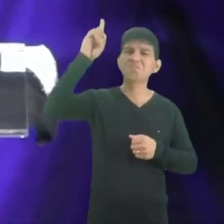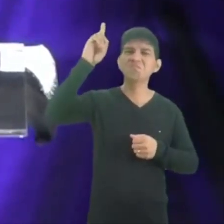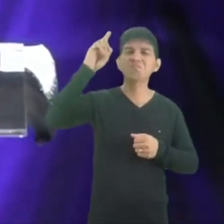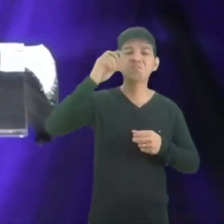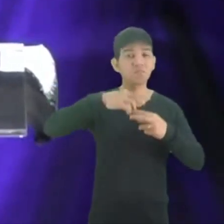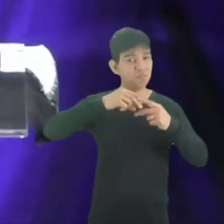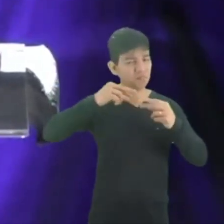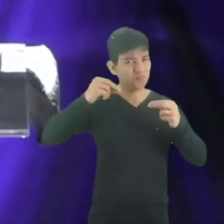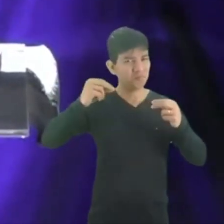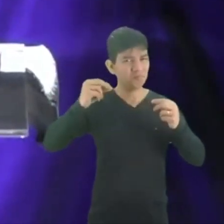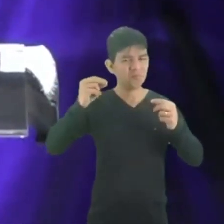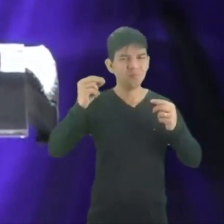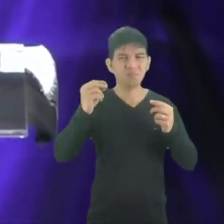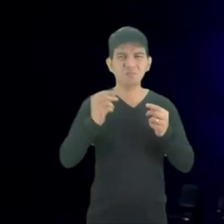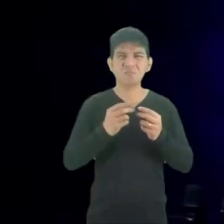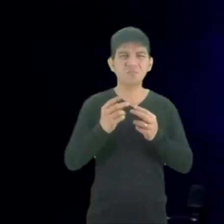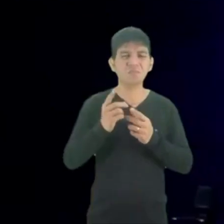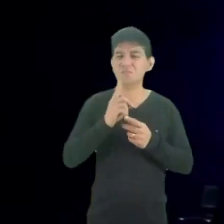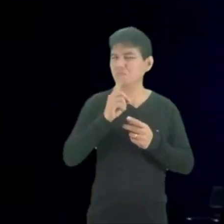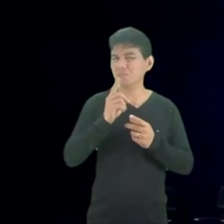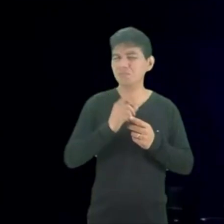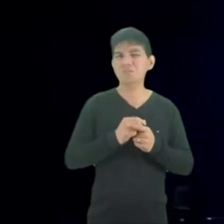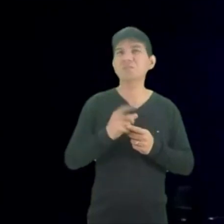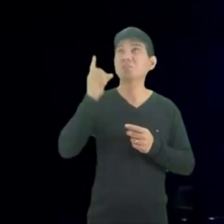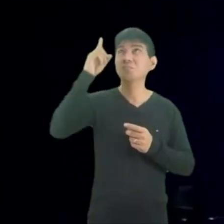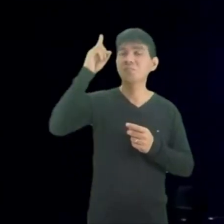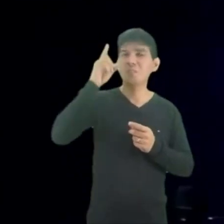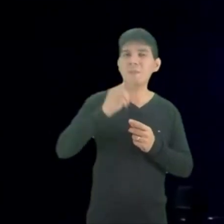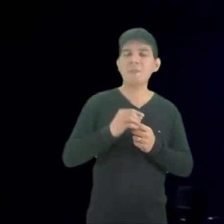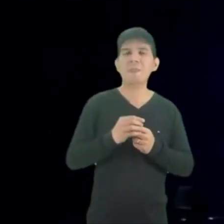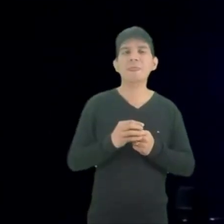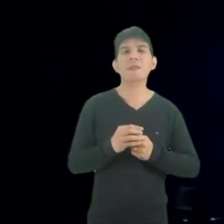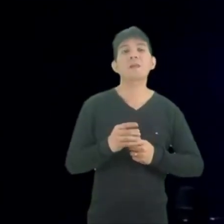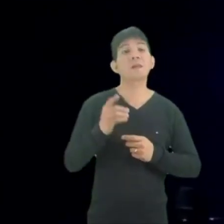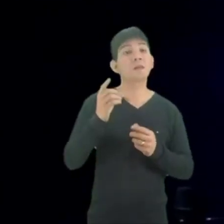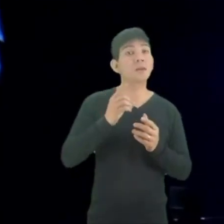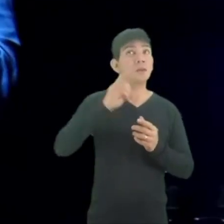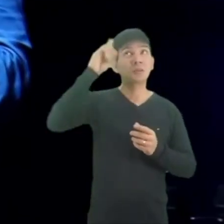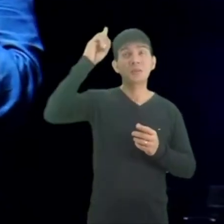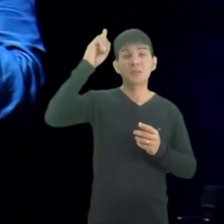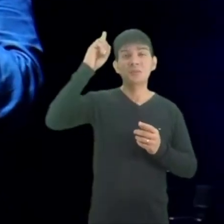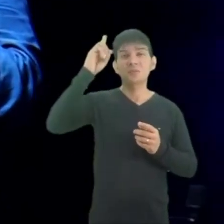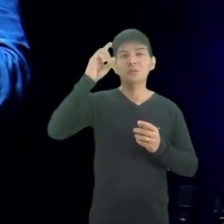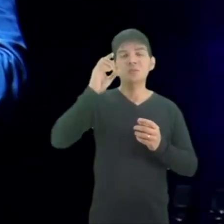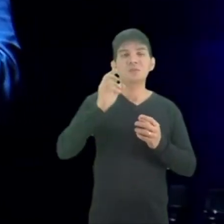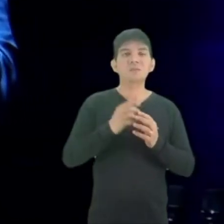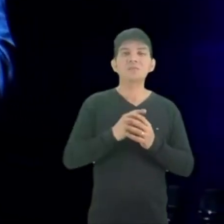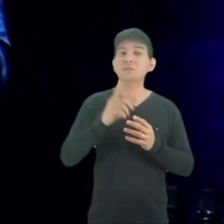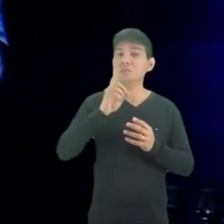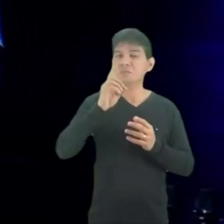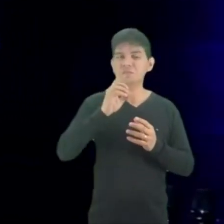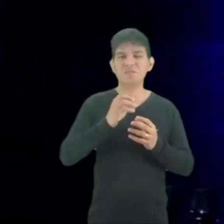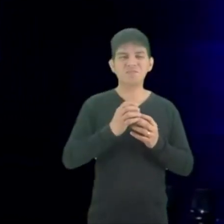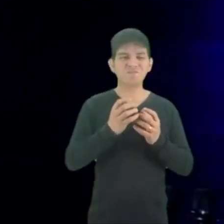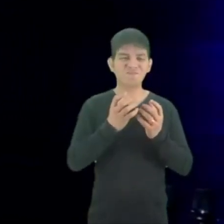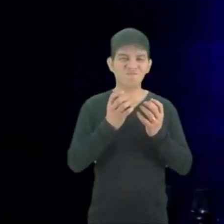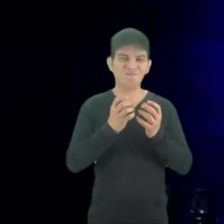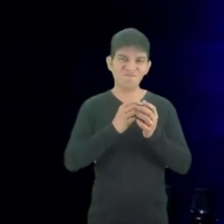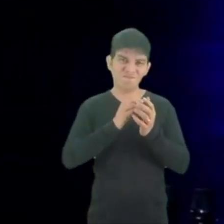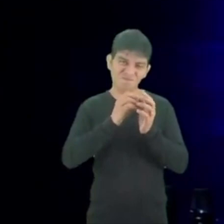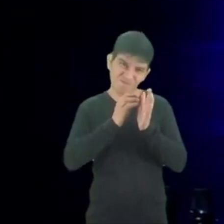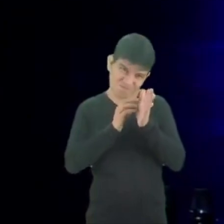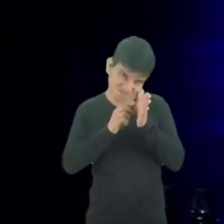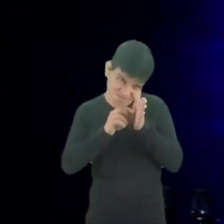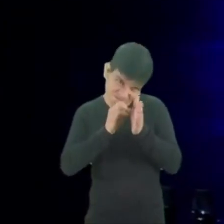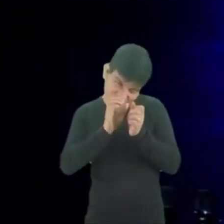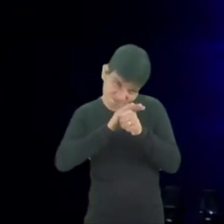são atribuição dele. Meus irmãos, Deus, ele não é o gênio da lâmpada mágica. Ele não vai realizar os seus